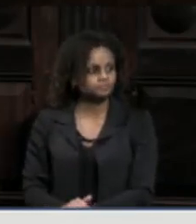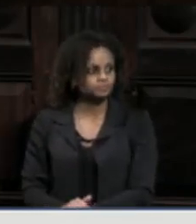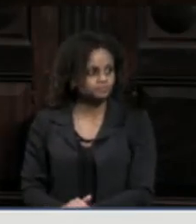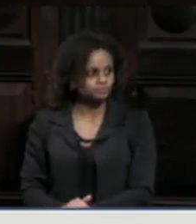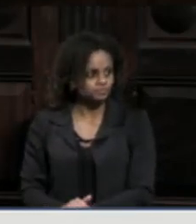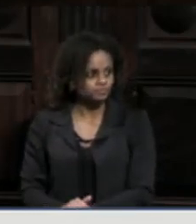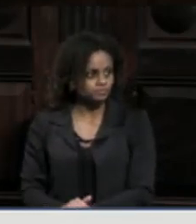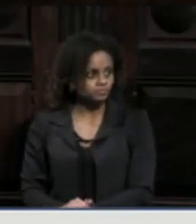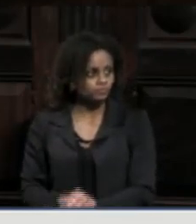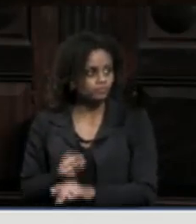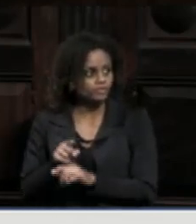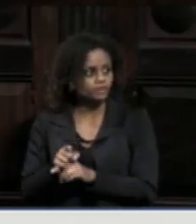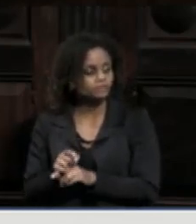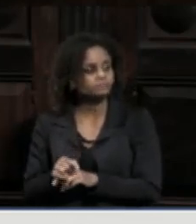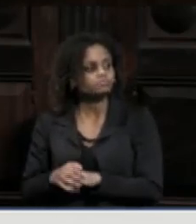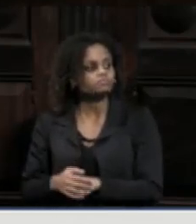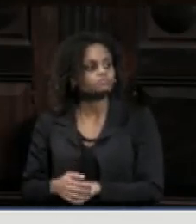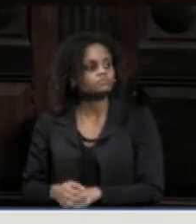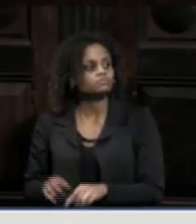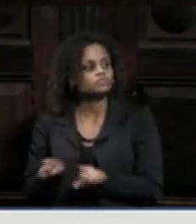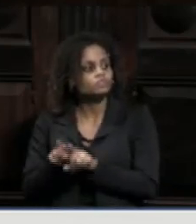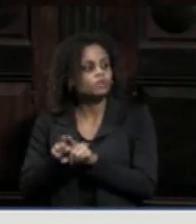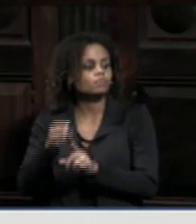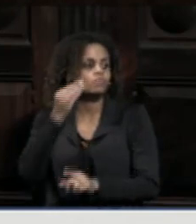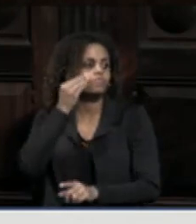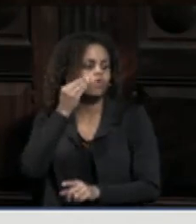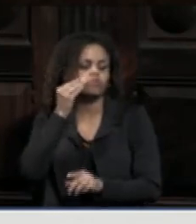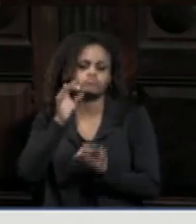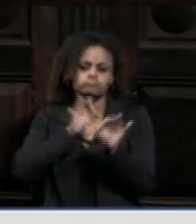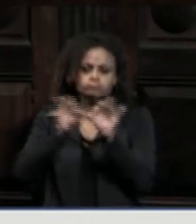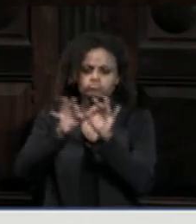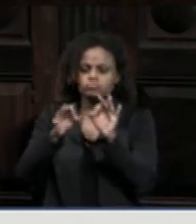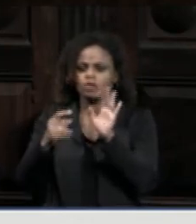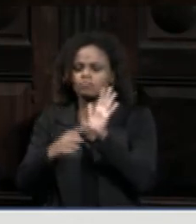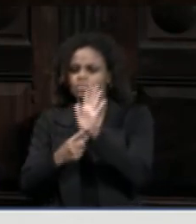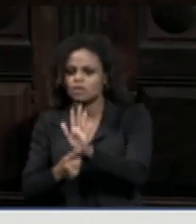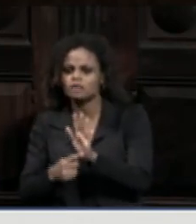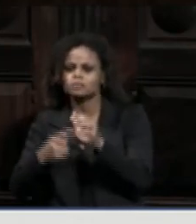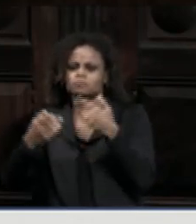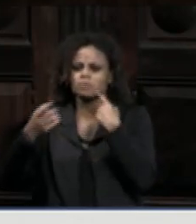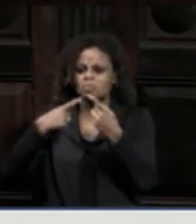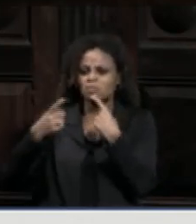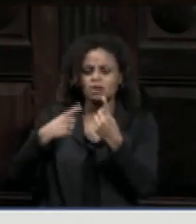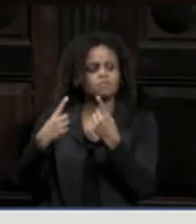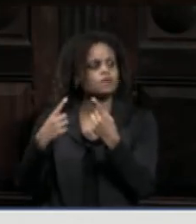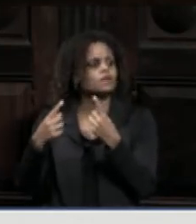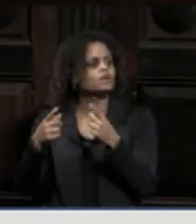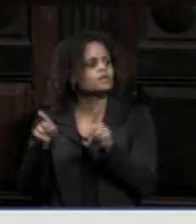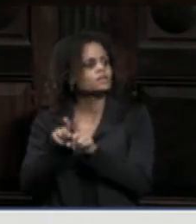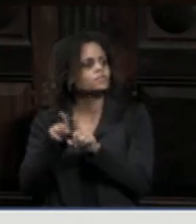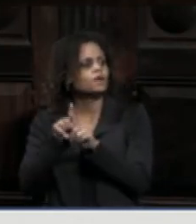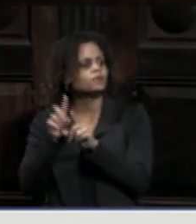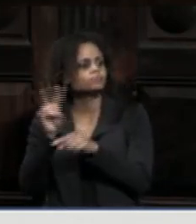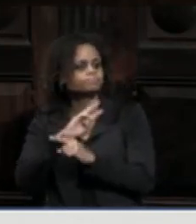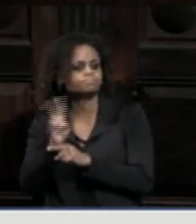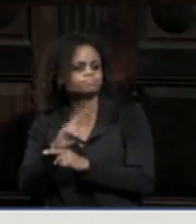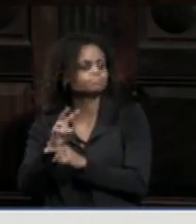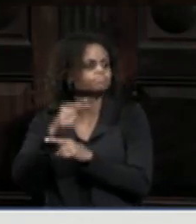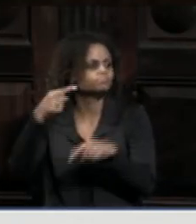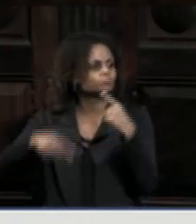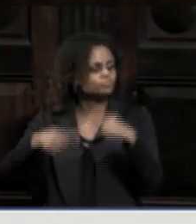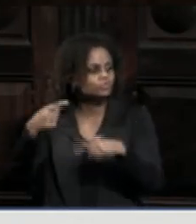governo municipal, mas ao mesmo tempo apresentam propostas, acompanham, discutem, cuidam também do monitoramento de políticas que